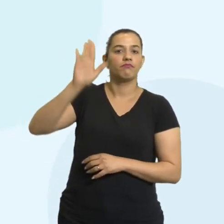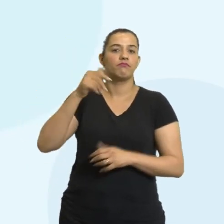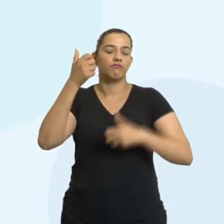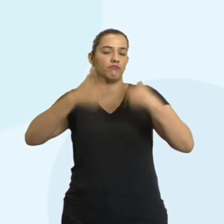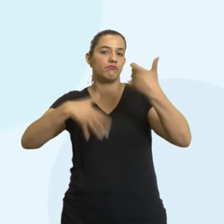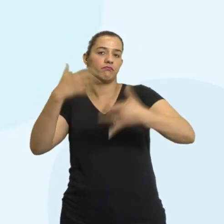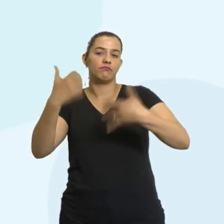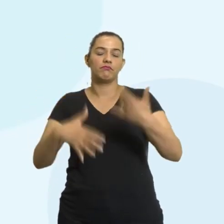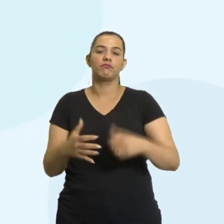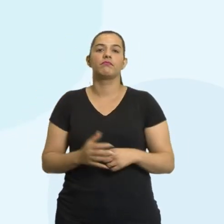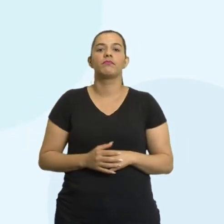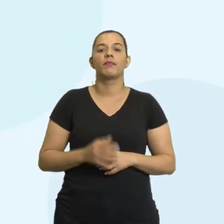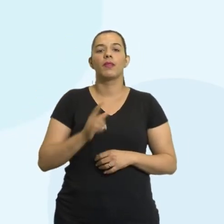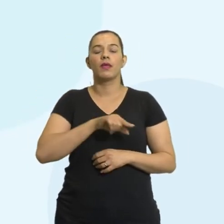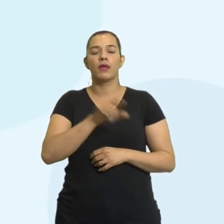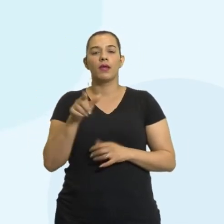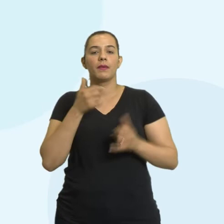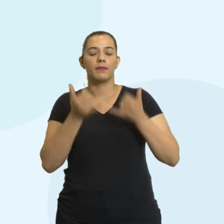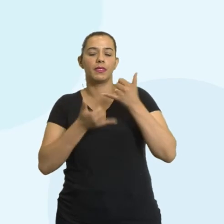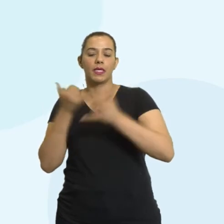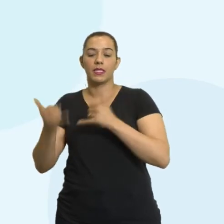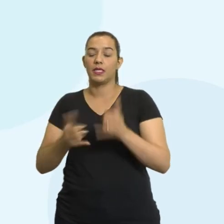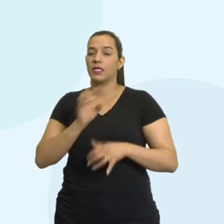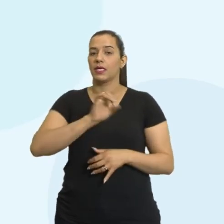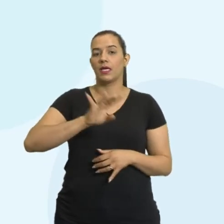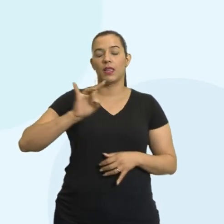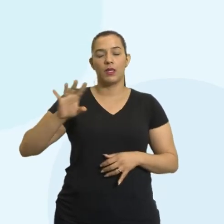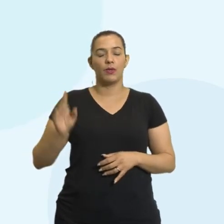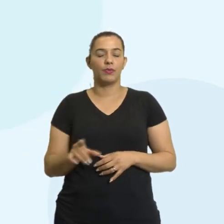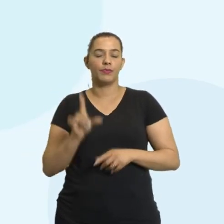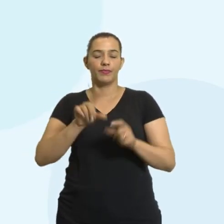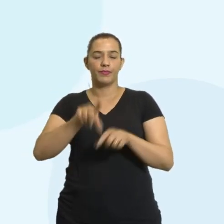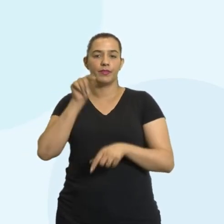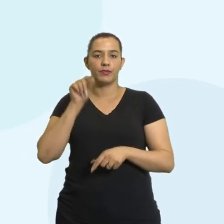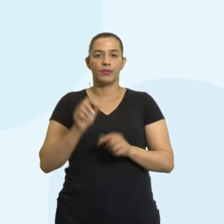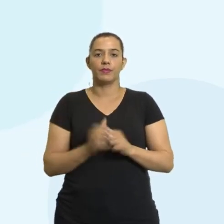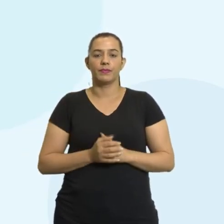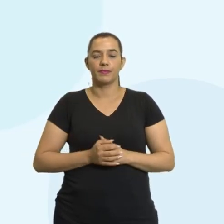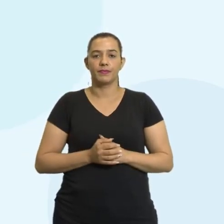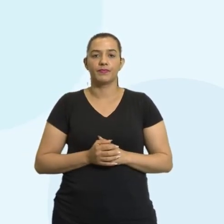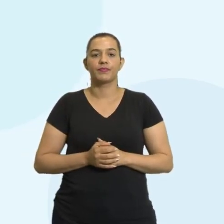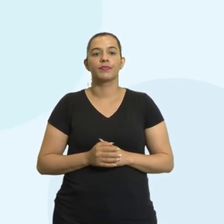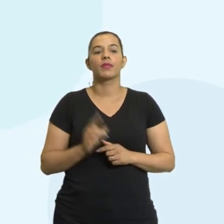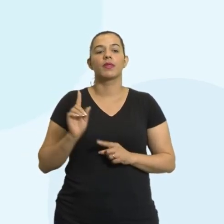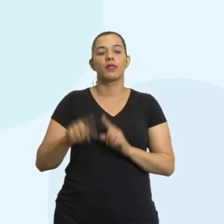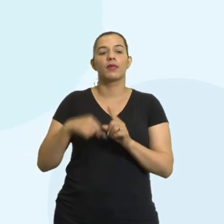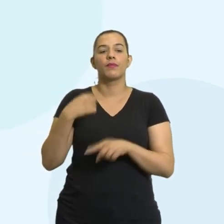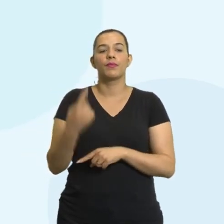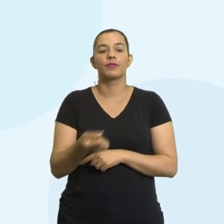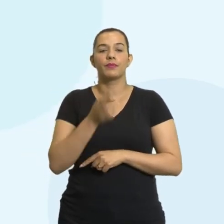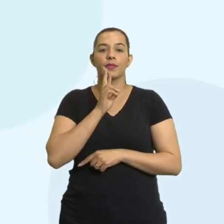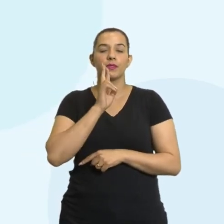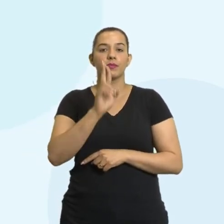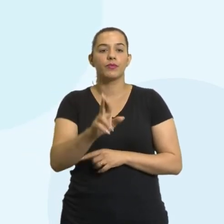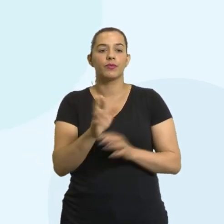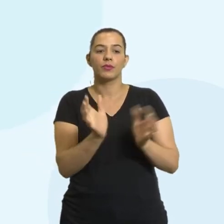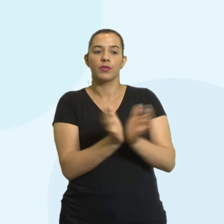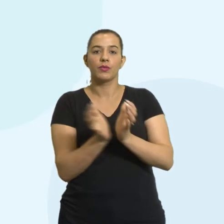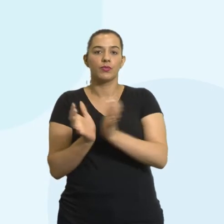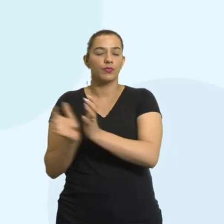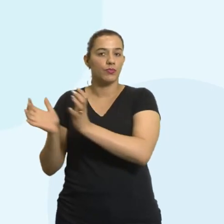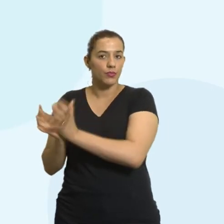né? A dinâmica vai ficar a cargo, então, dos grupos. E para responder, então, as perguntas